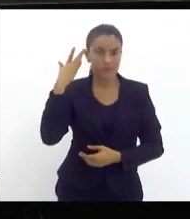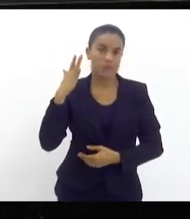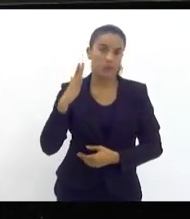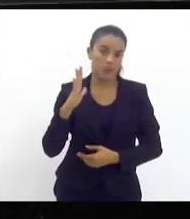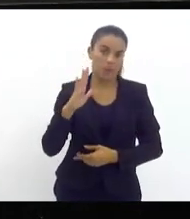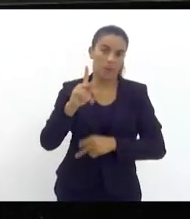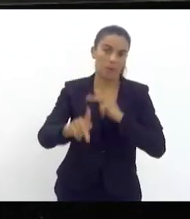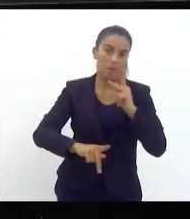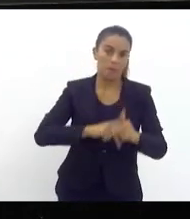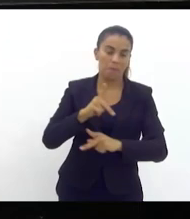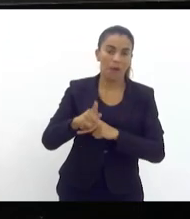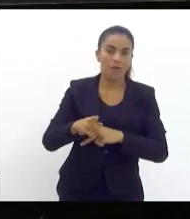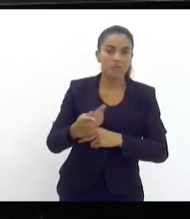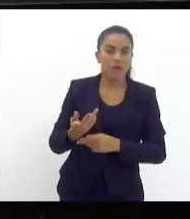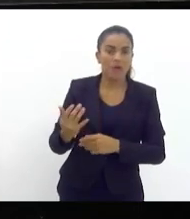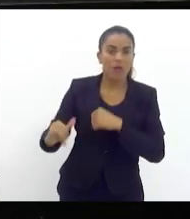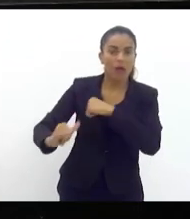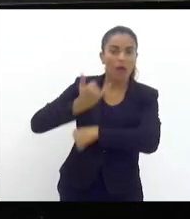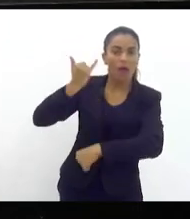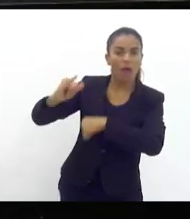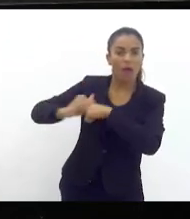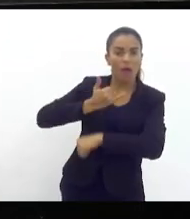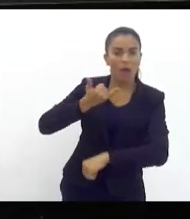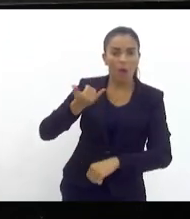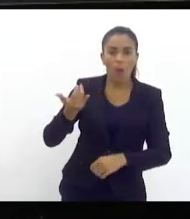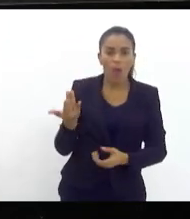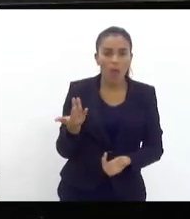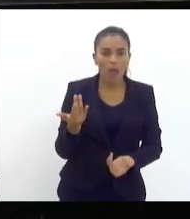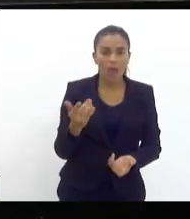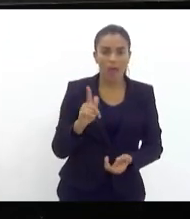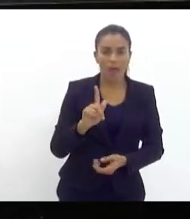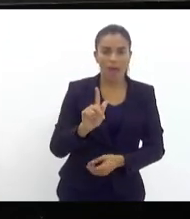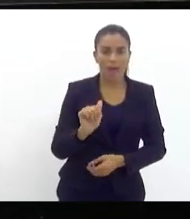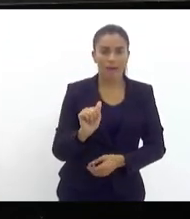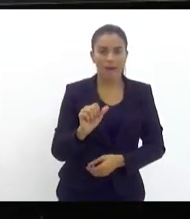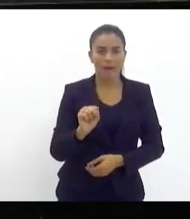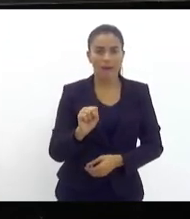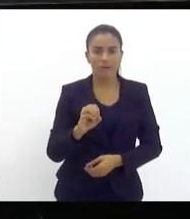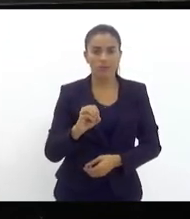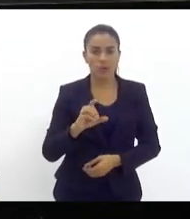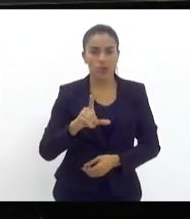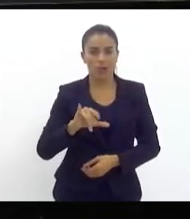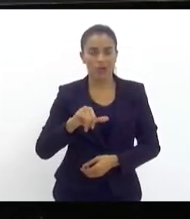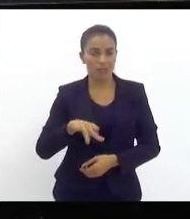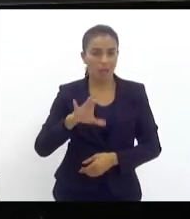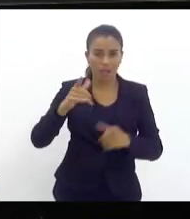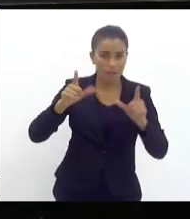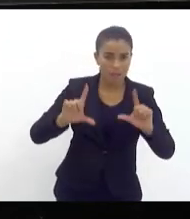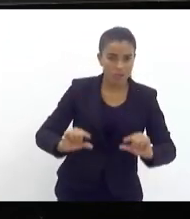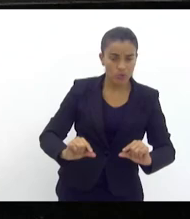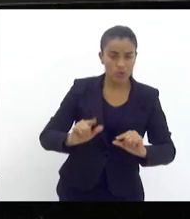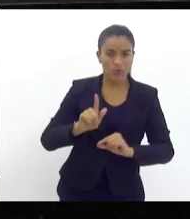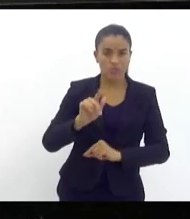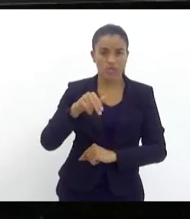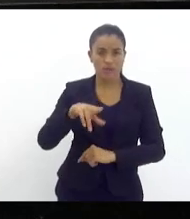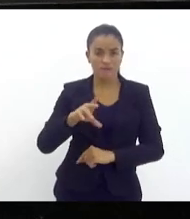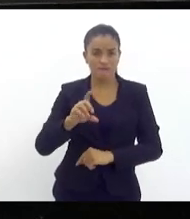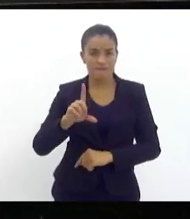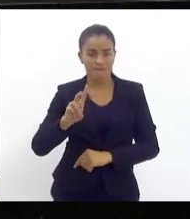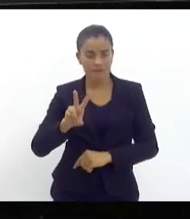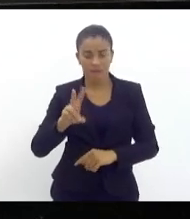estão sendo lesados a gasolina não tá baixando o etanol o óleo diesel o gás